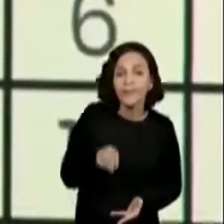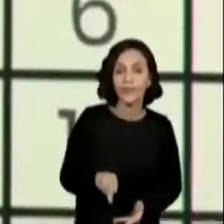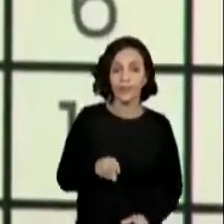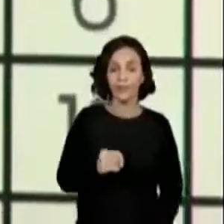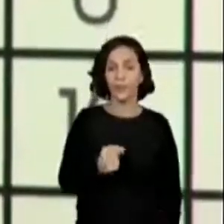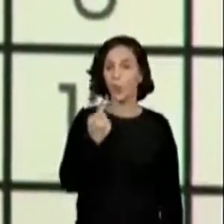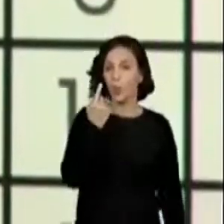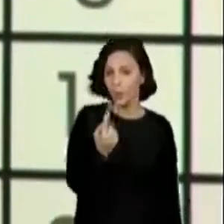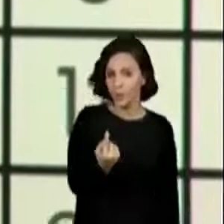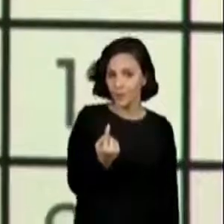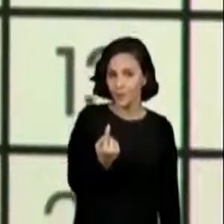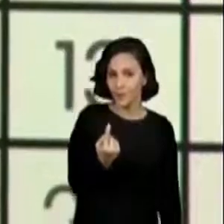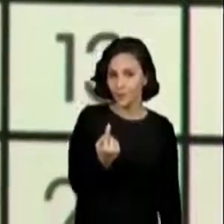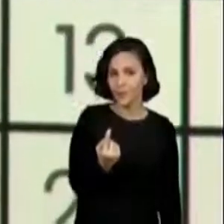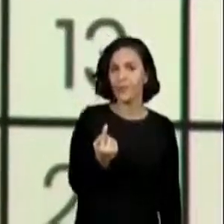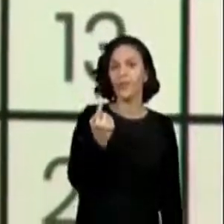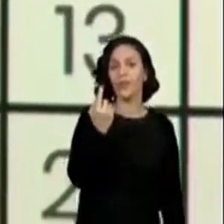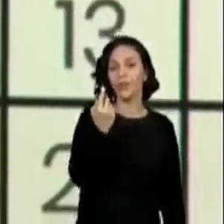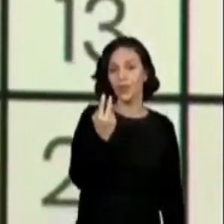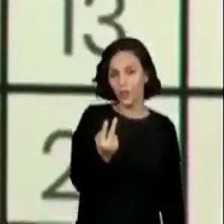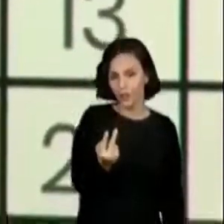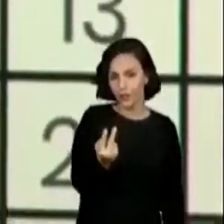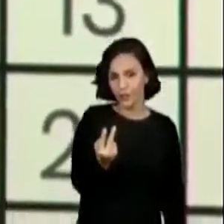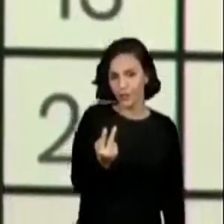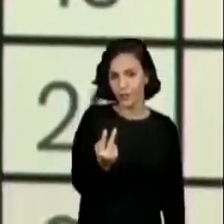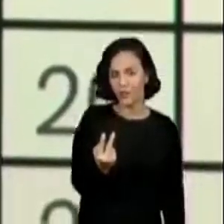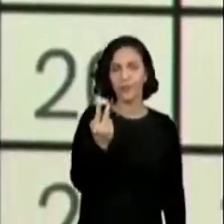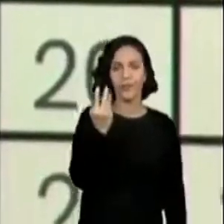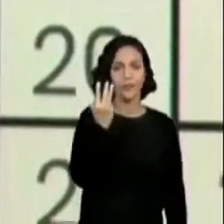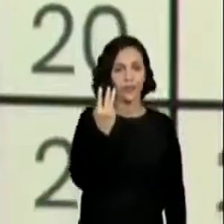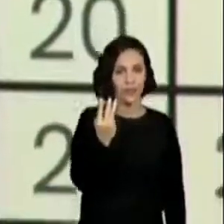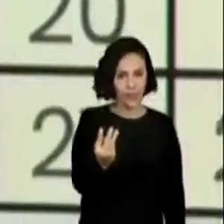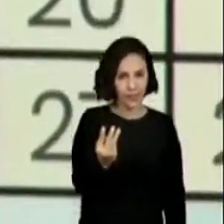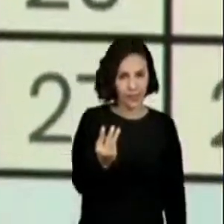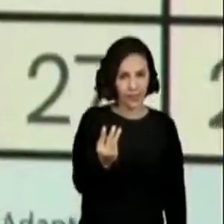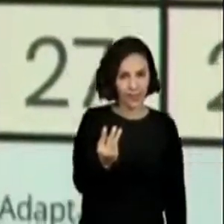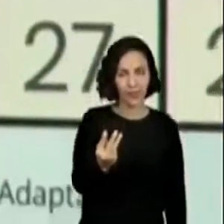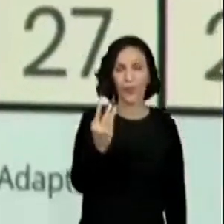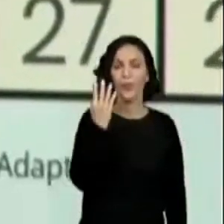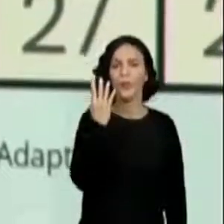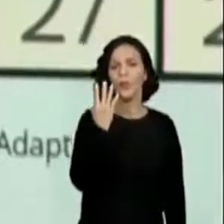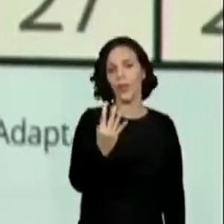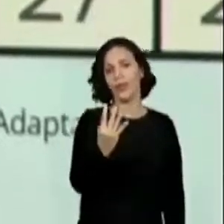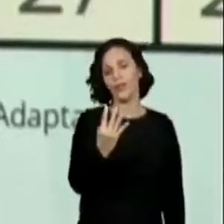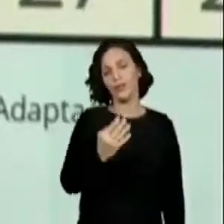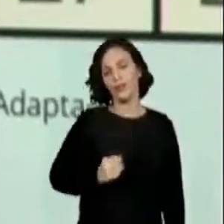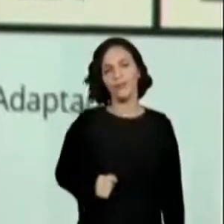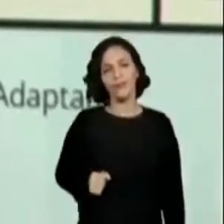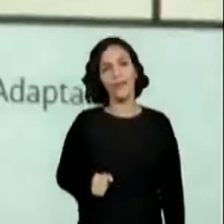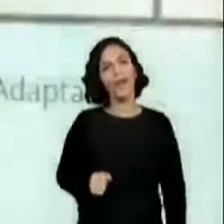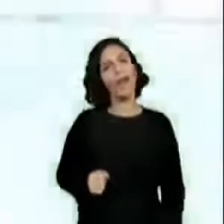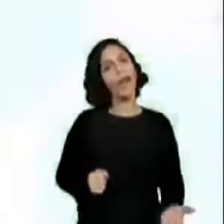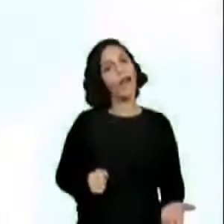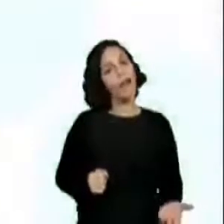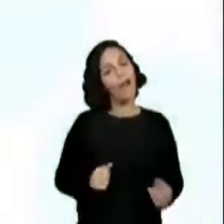ó. Um, dois, três,